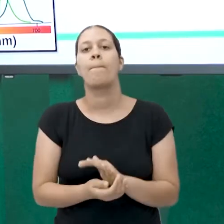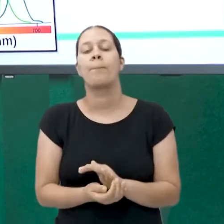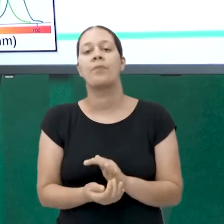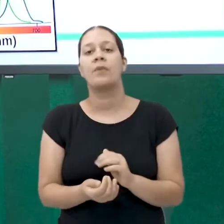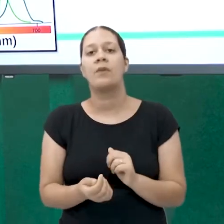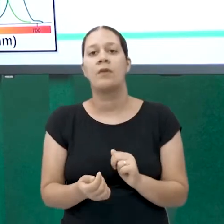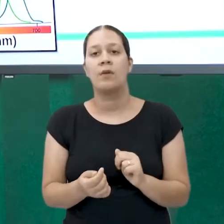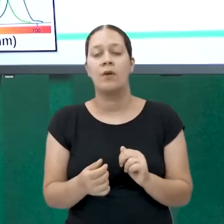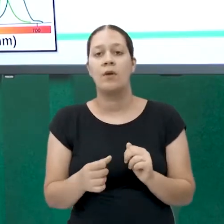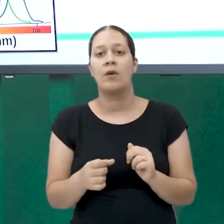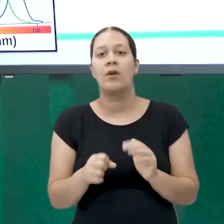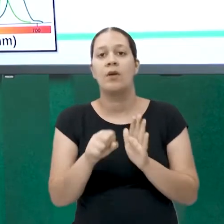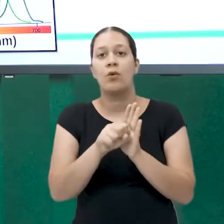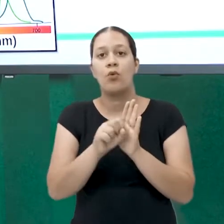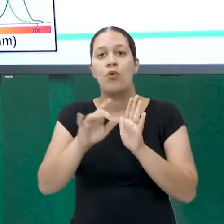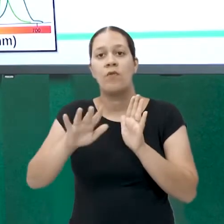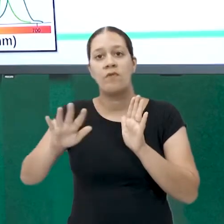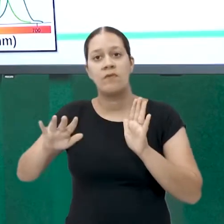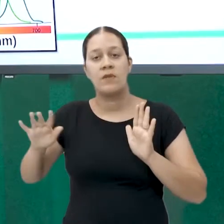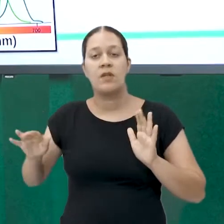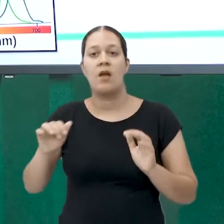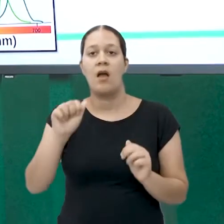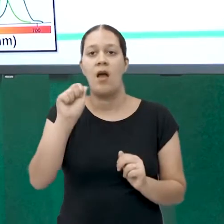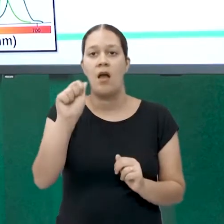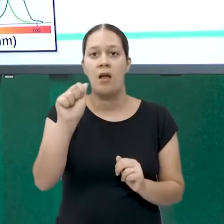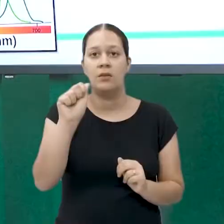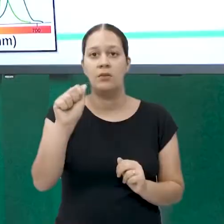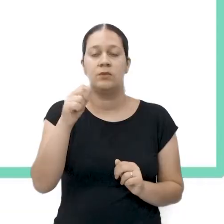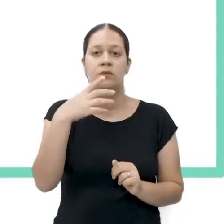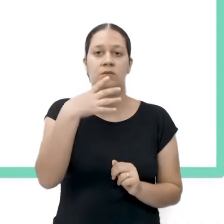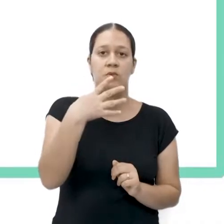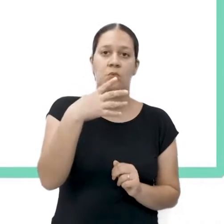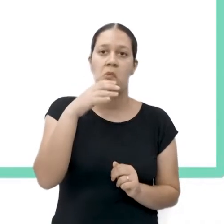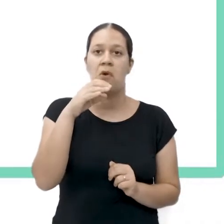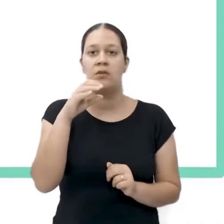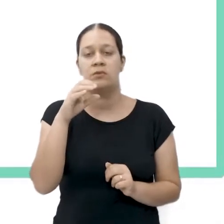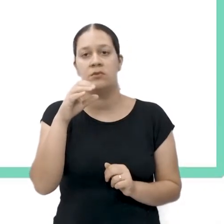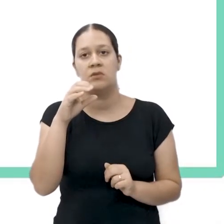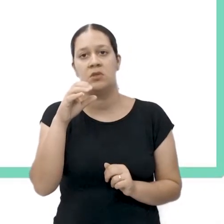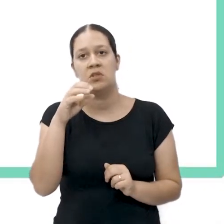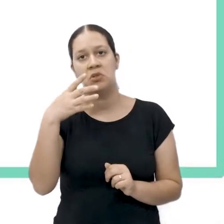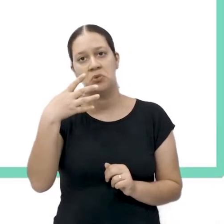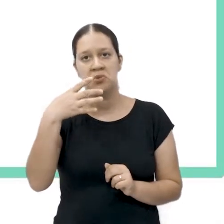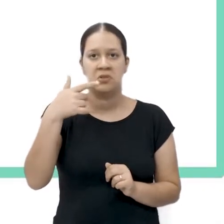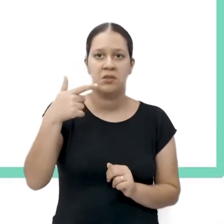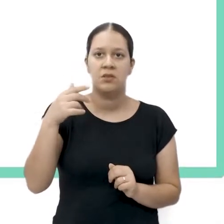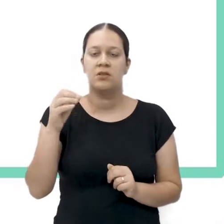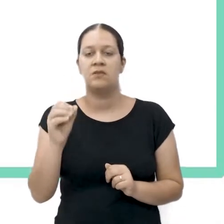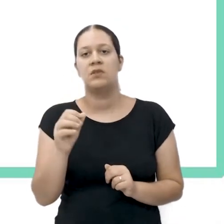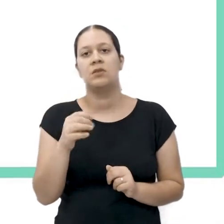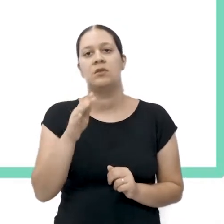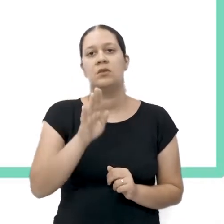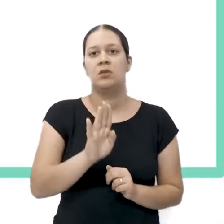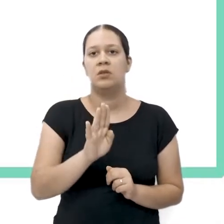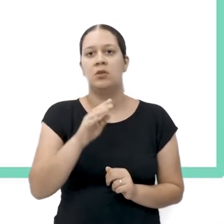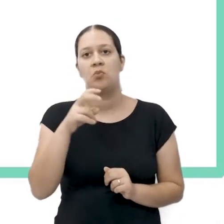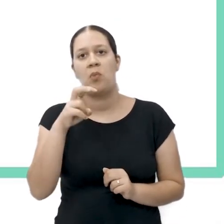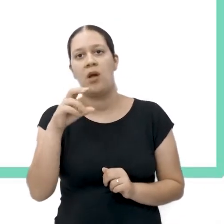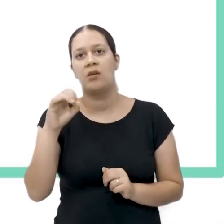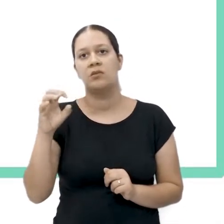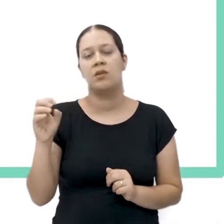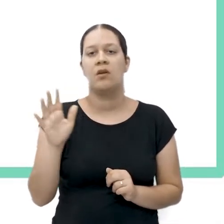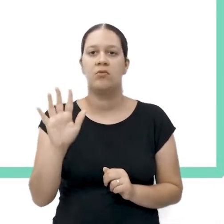fotossíntese, tá? Então, ó, a clorofila A aqui, ó, ela pega mais ou menos 400, 420 nanômetros,